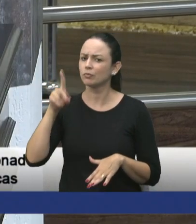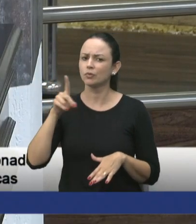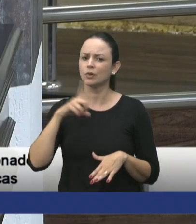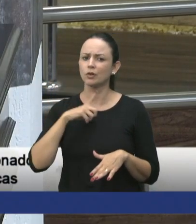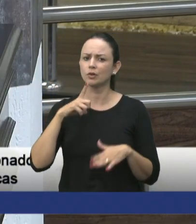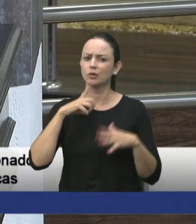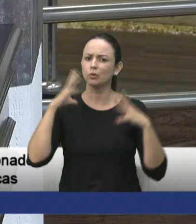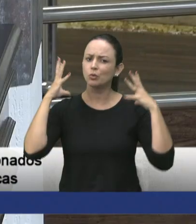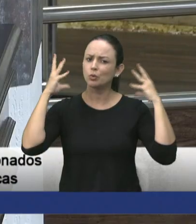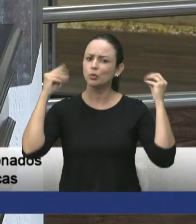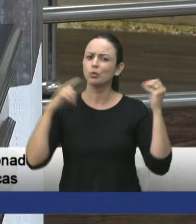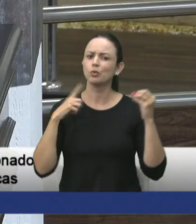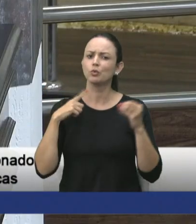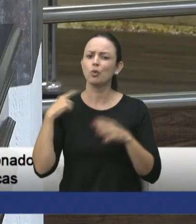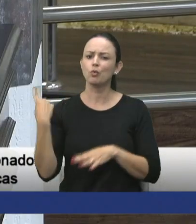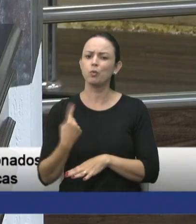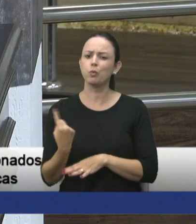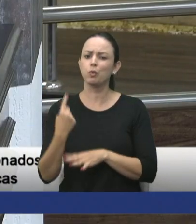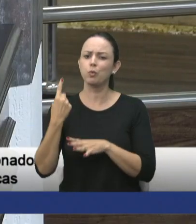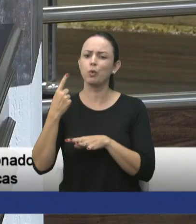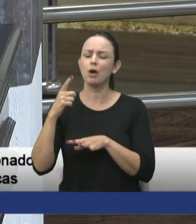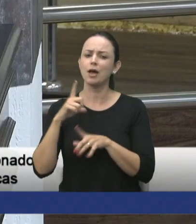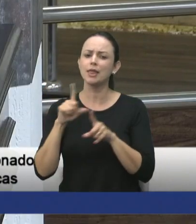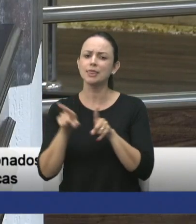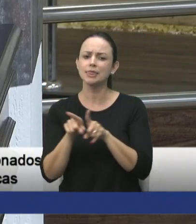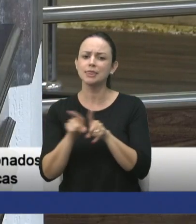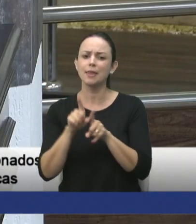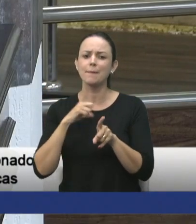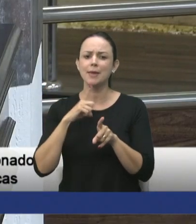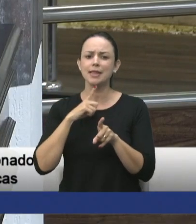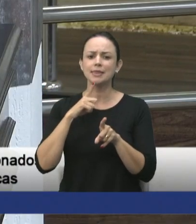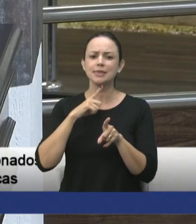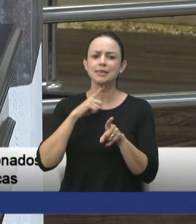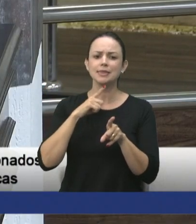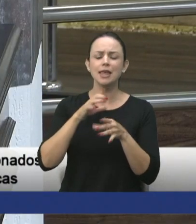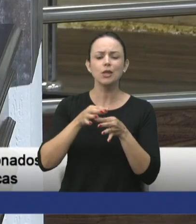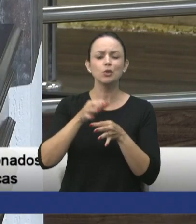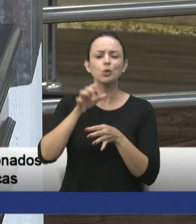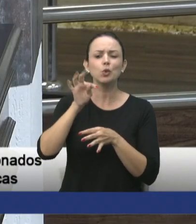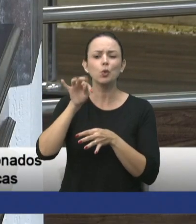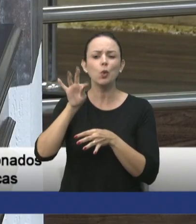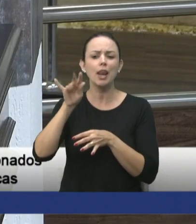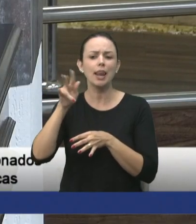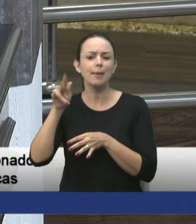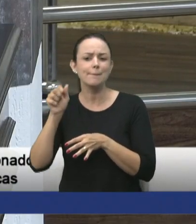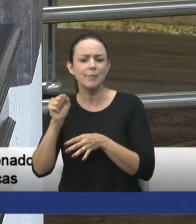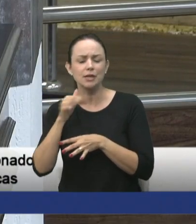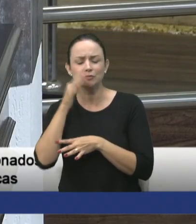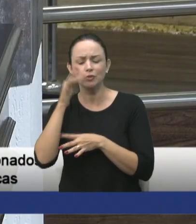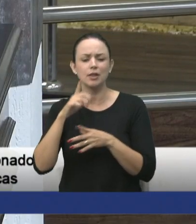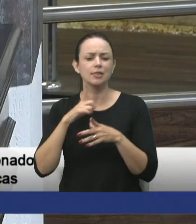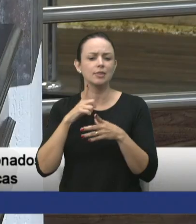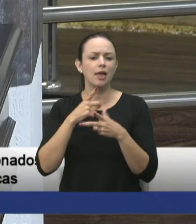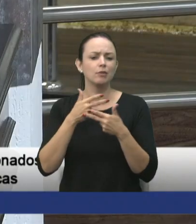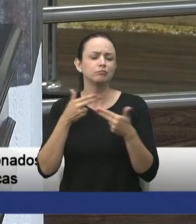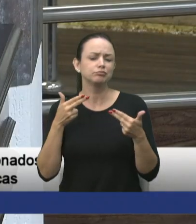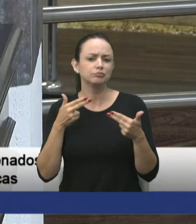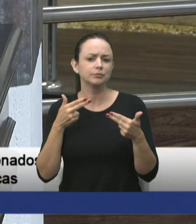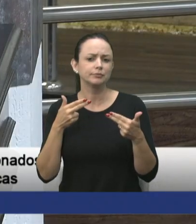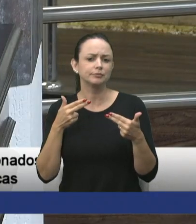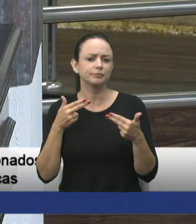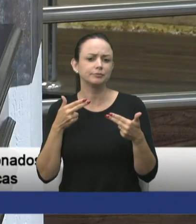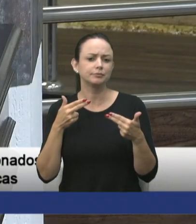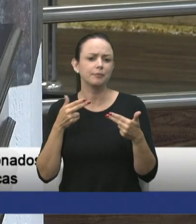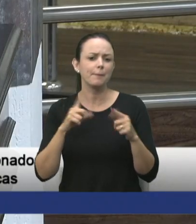de vento. E a Holanda tem tulipas. A Holanda tem a terra em branco. Mas